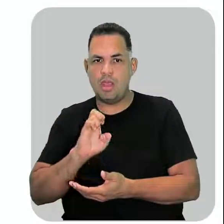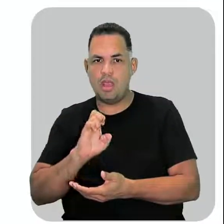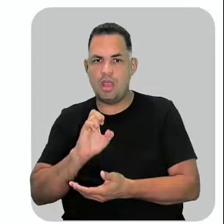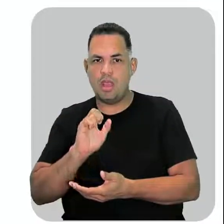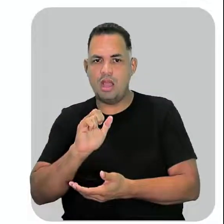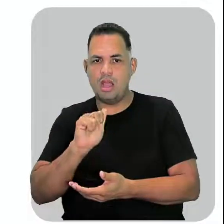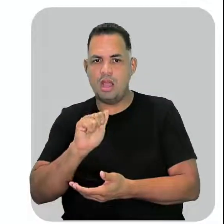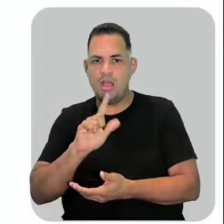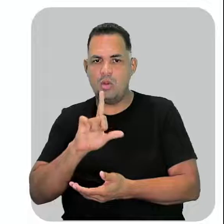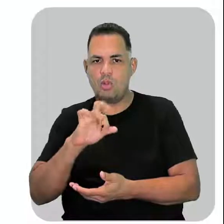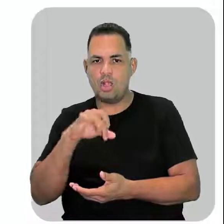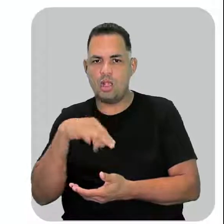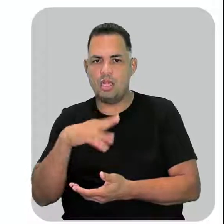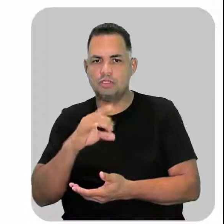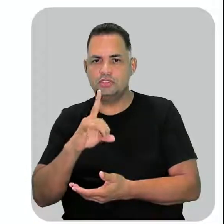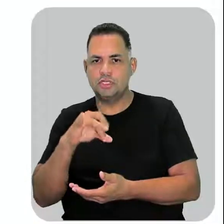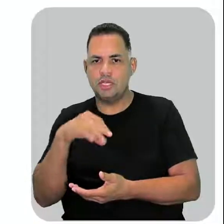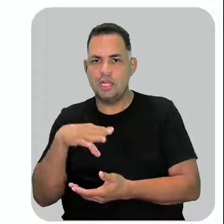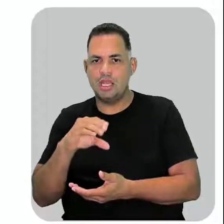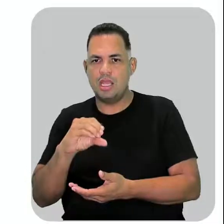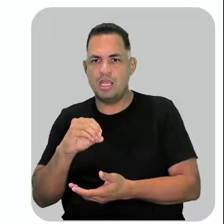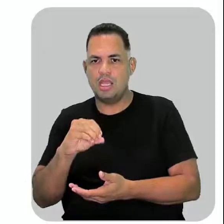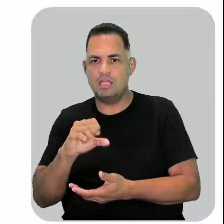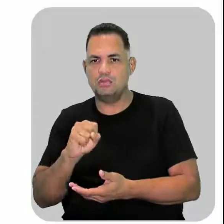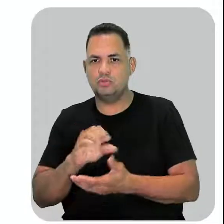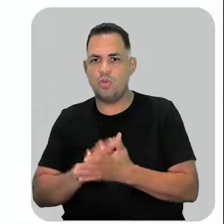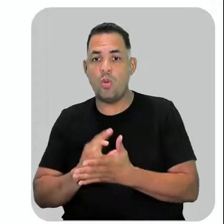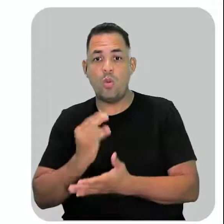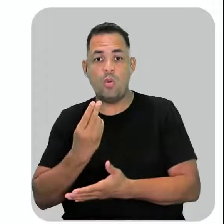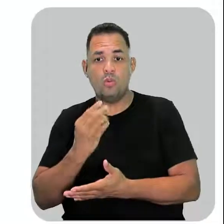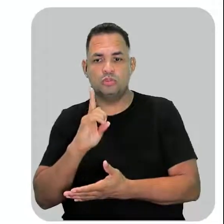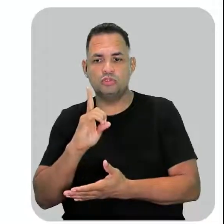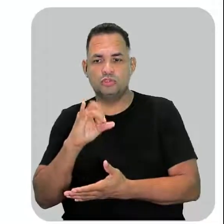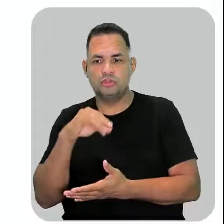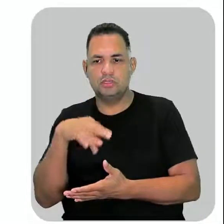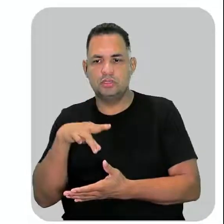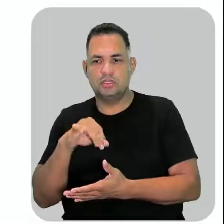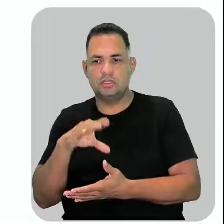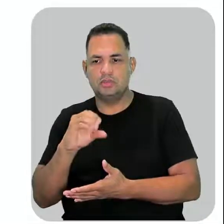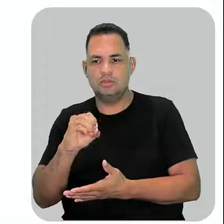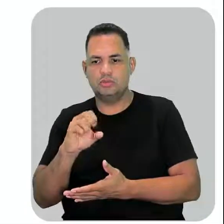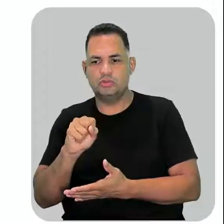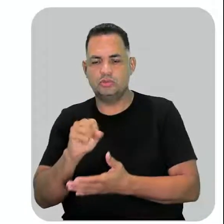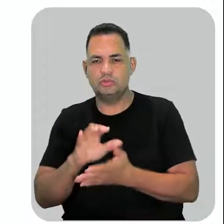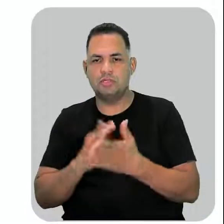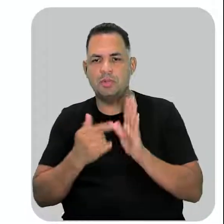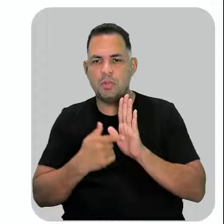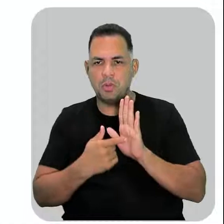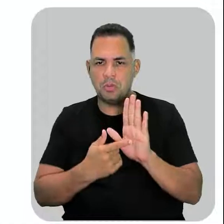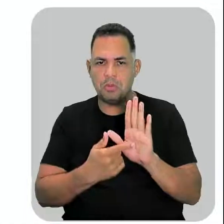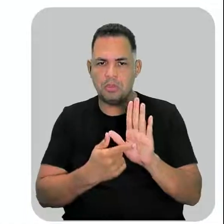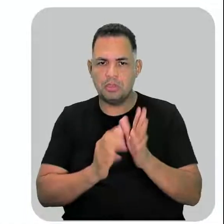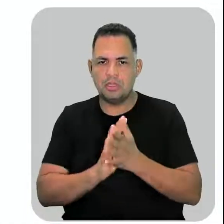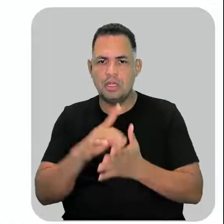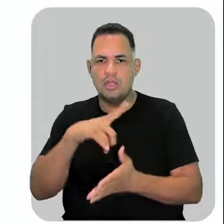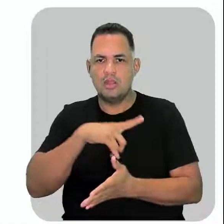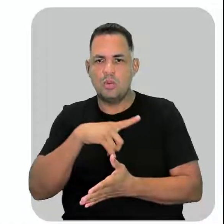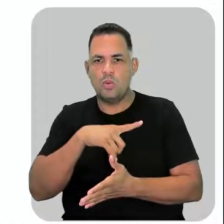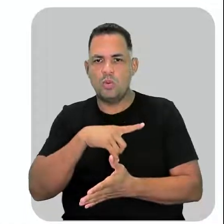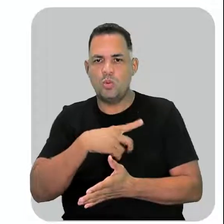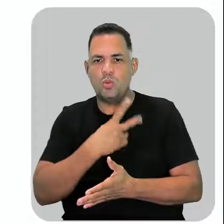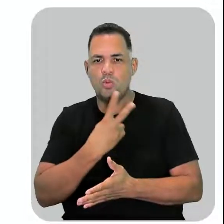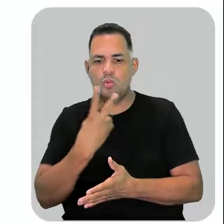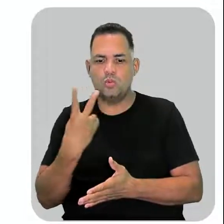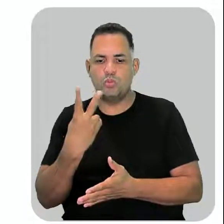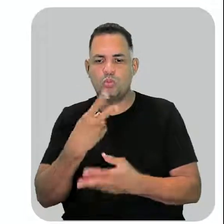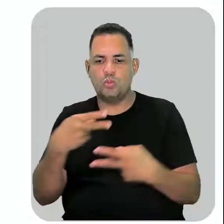alcadienos, ou simplesmente dienos. Esse di está mostrando para a gente que existe